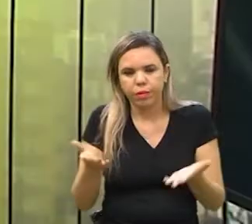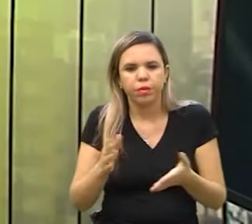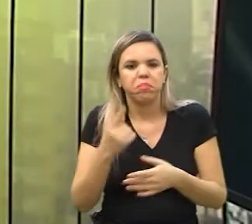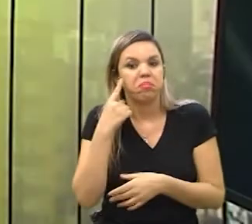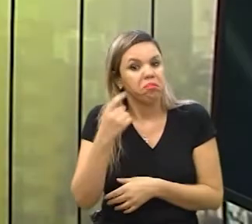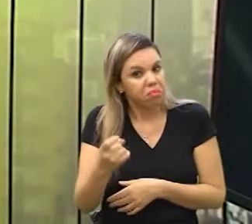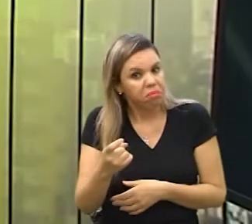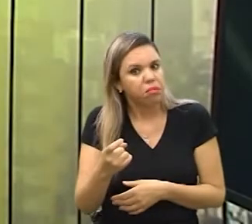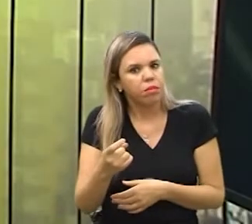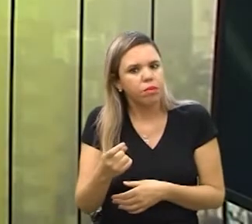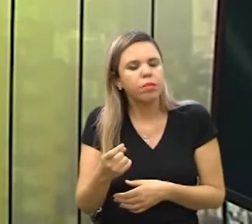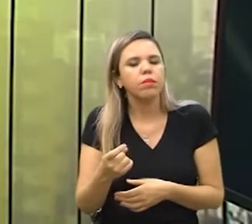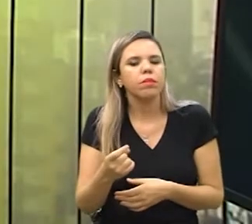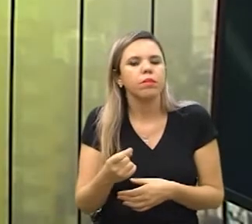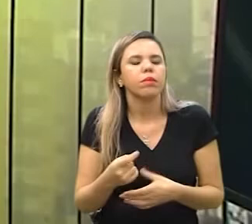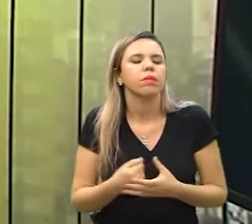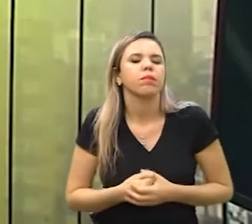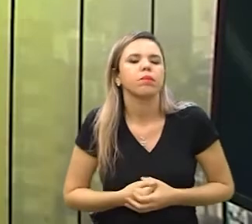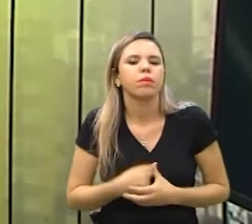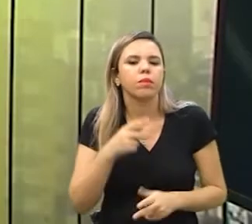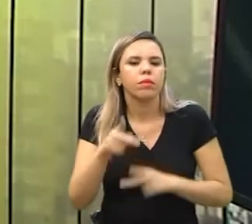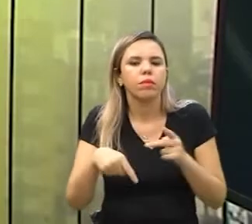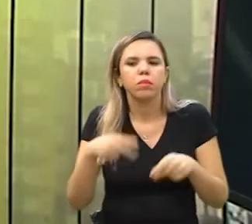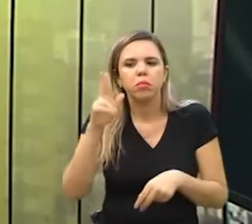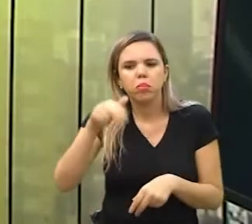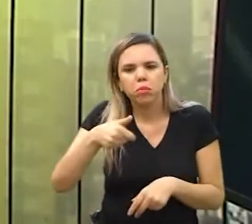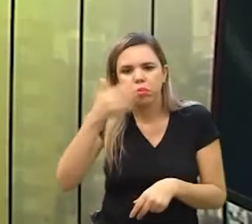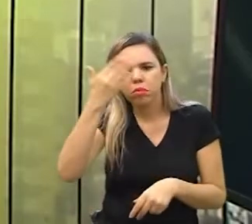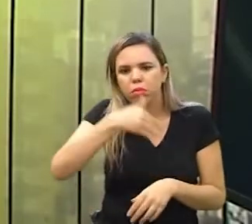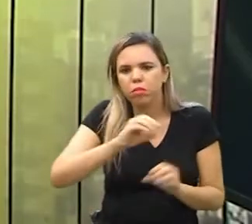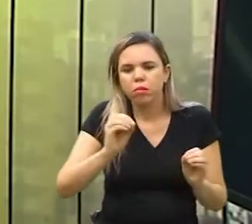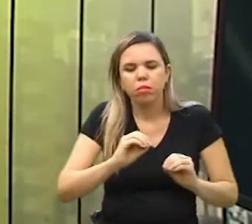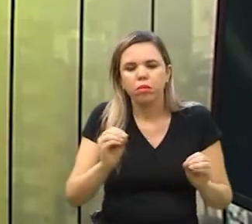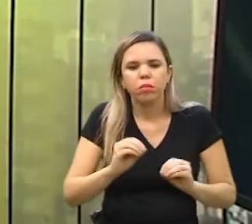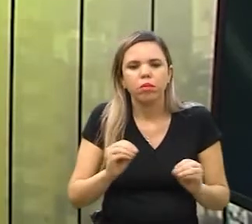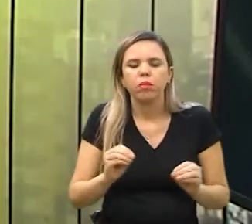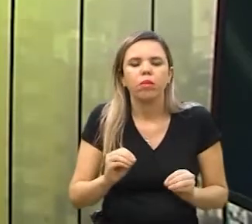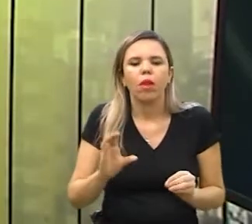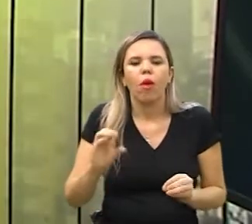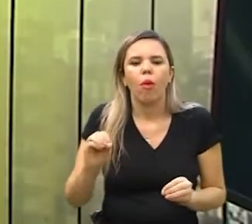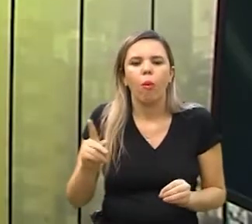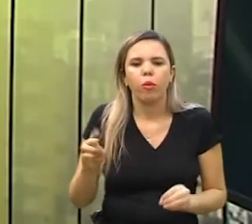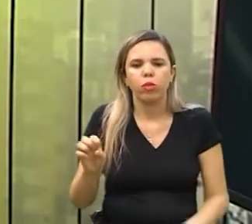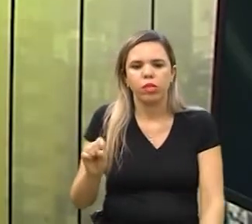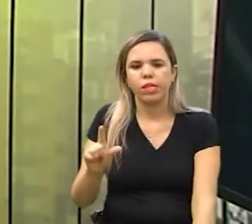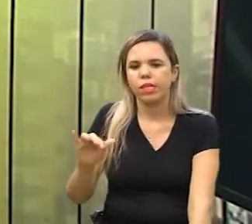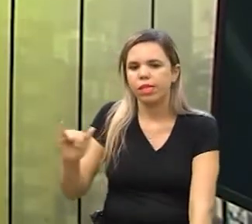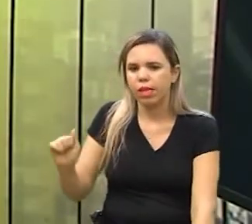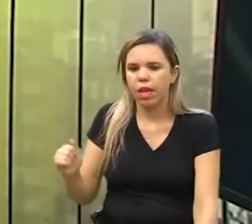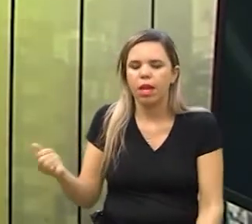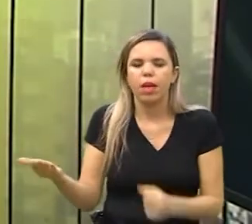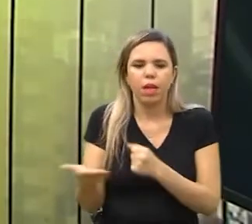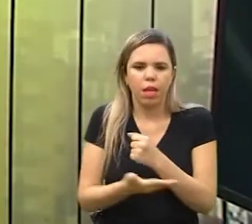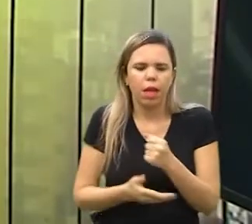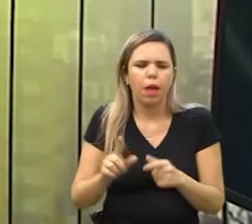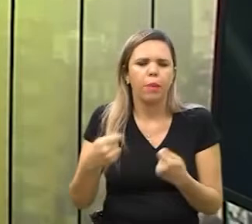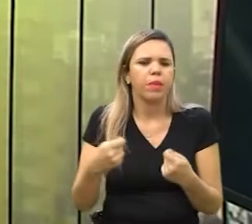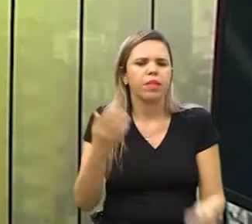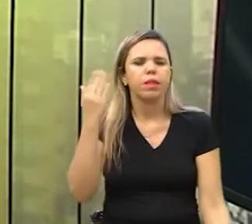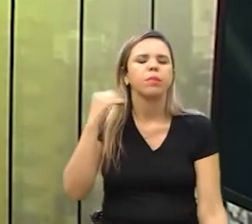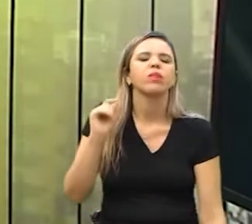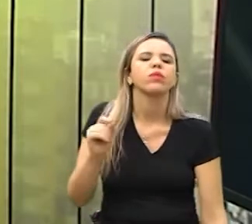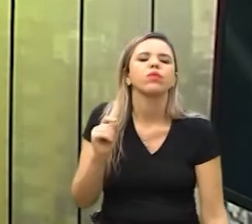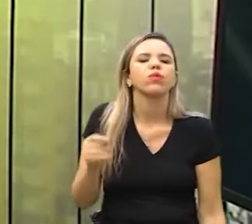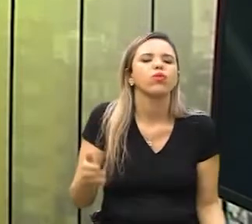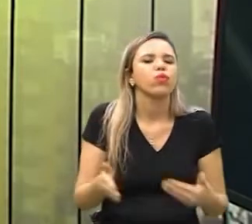orgânico. Que interessante. E aí, para as pessoas que nunca viram uma composteira dessa, Luísa, basicamente, o que ela